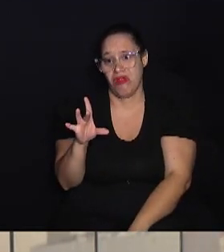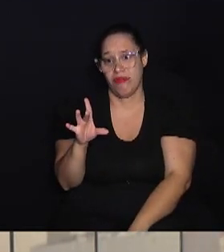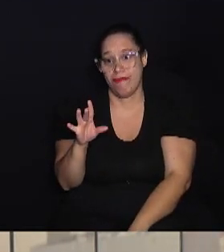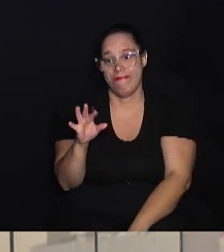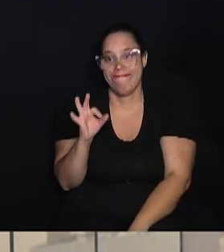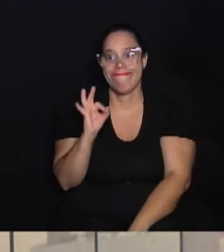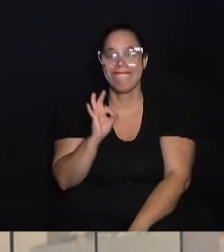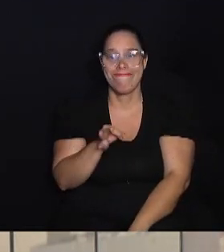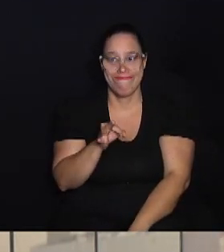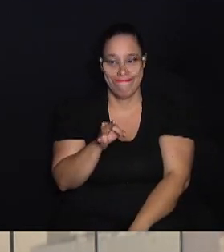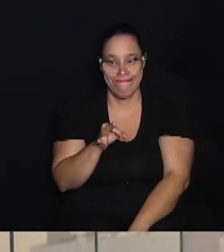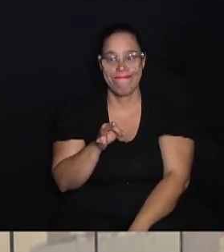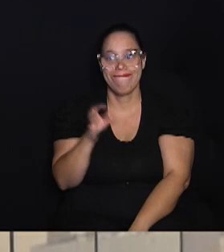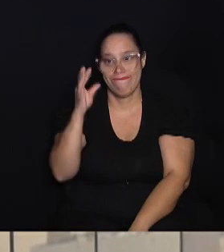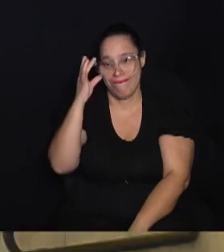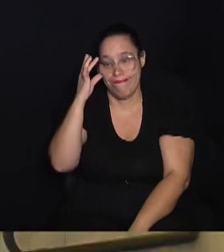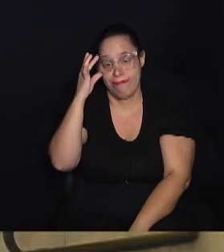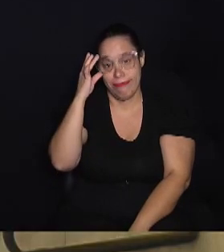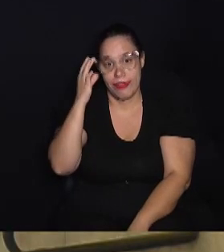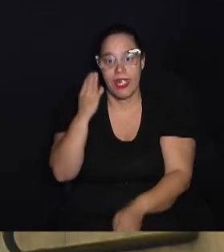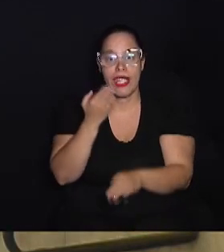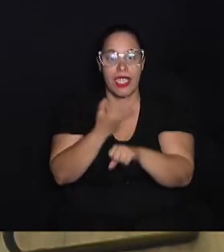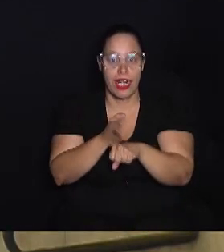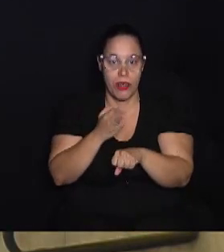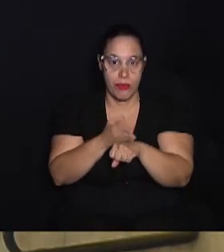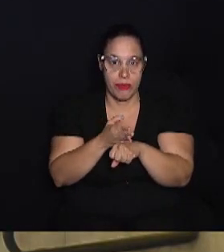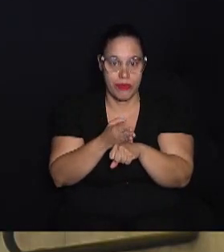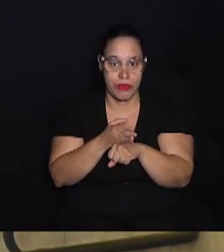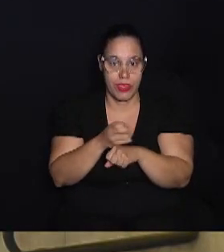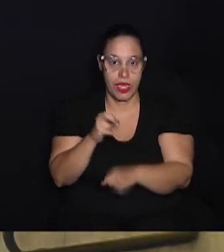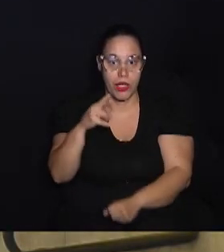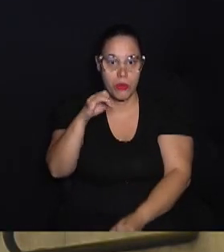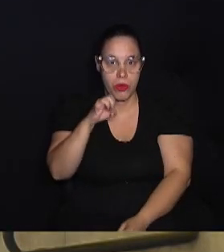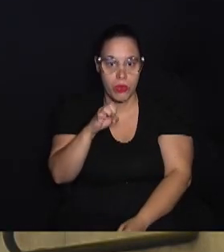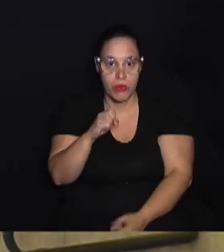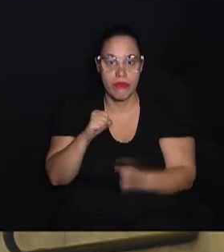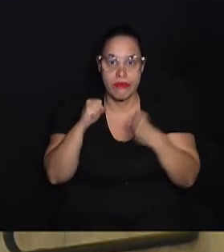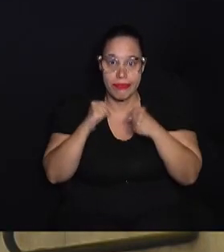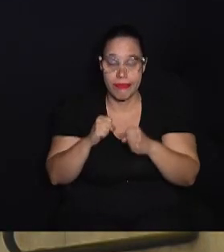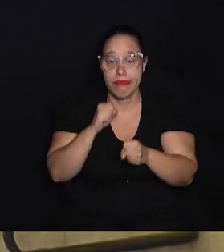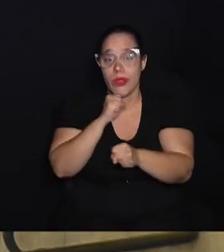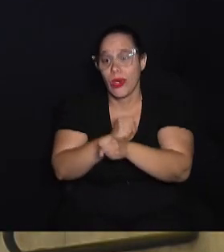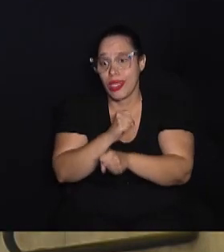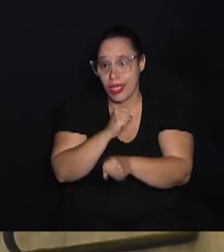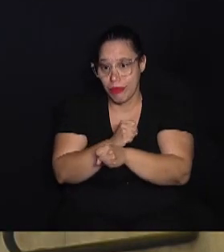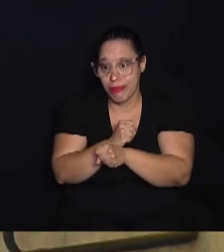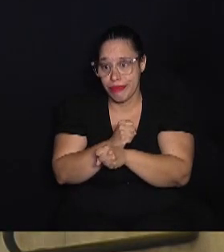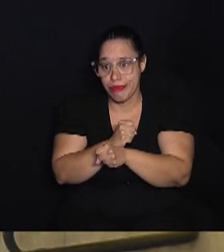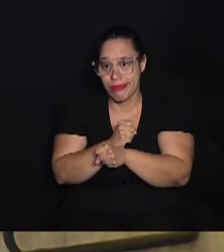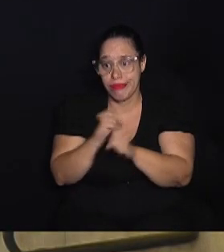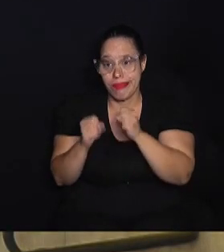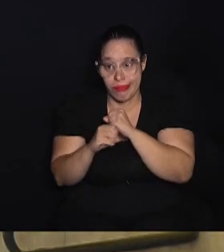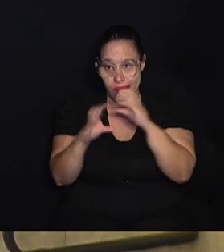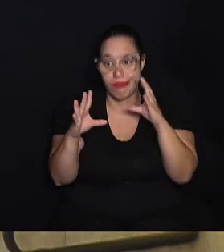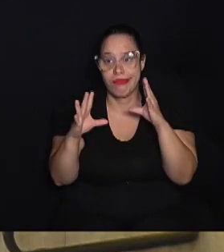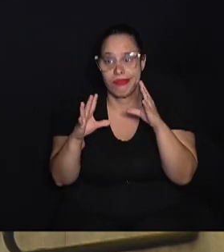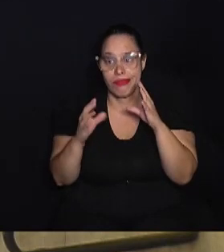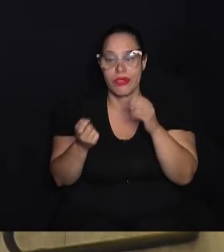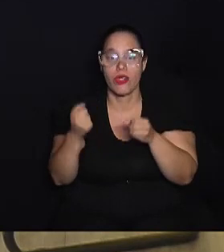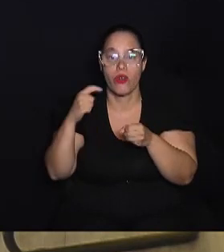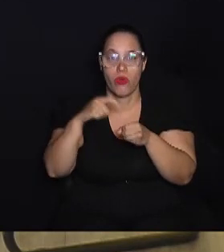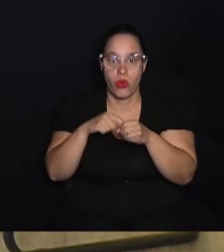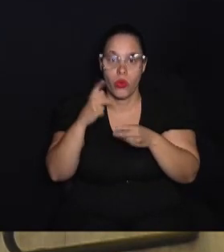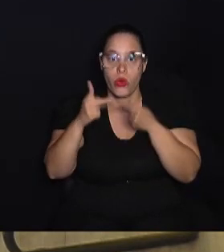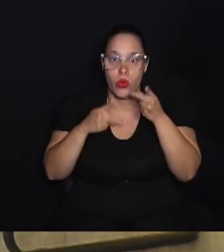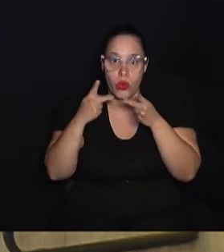Olha, gente, então é se preparar, né? Agora, Simone, o que a gente pode esperar aí? Claro que com certeza a gente volta a